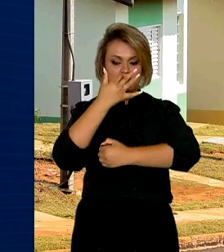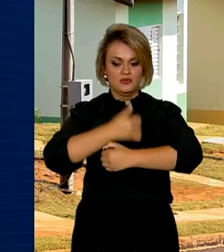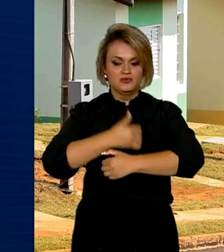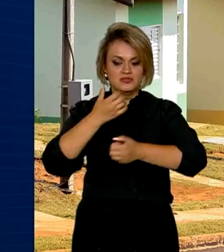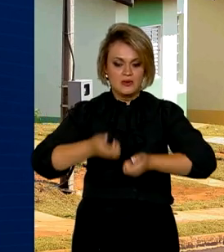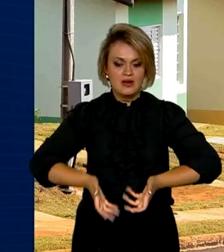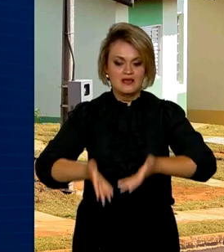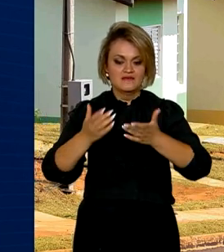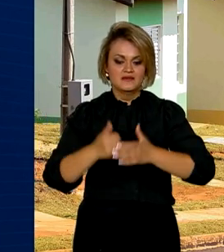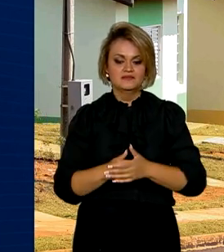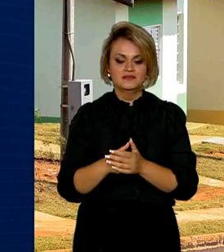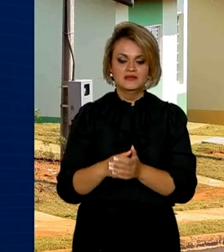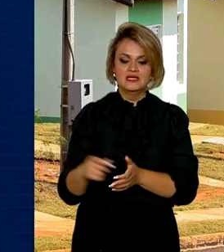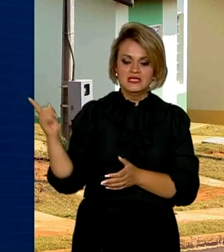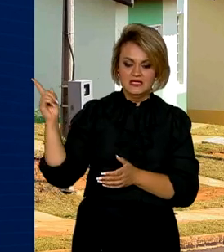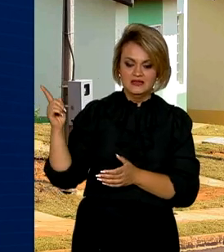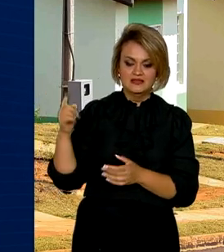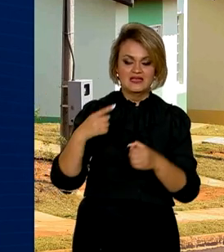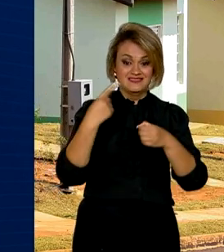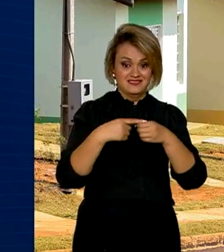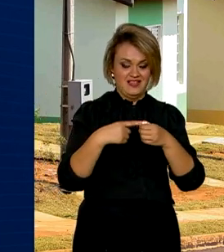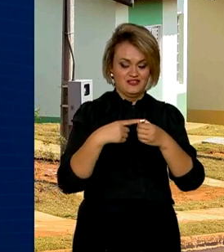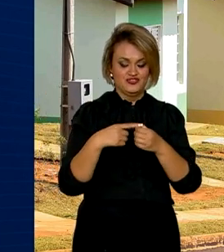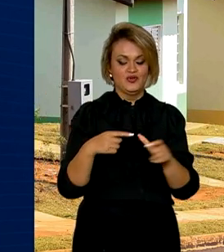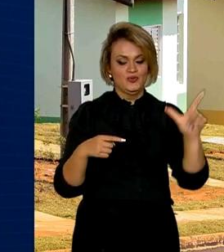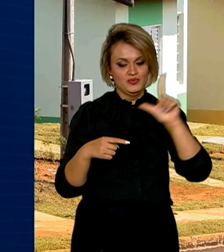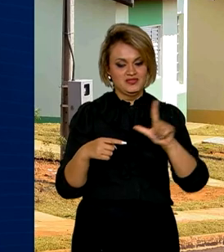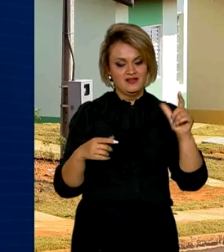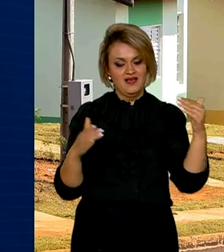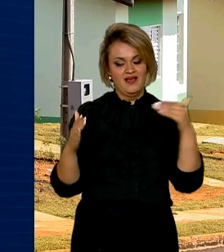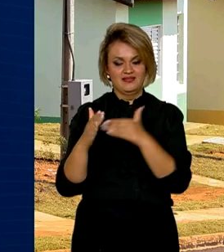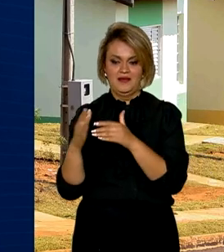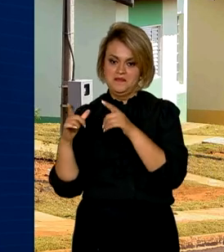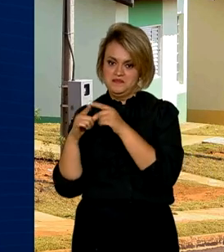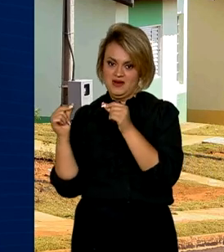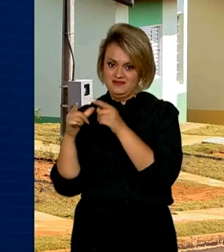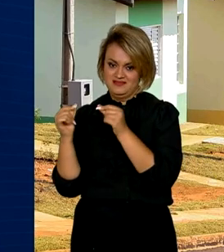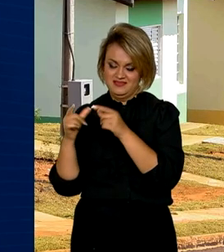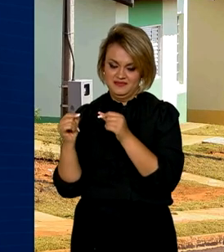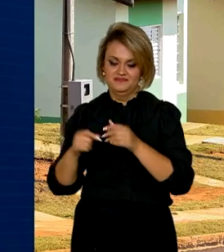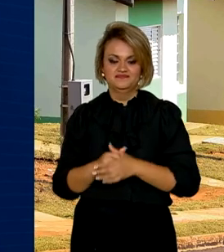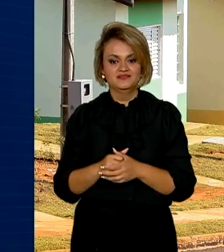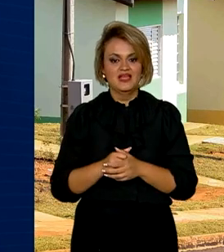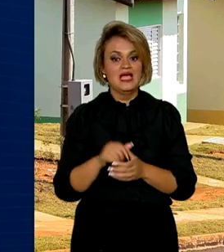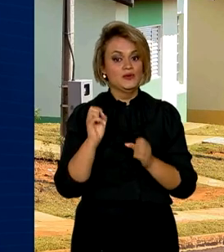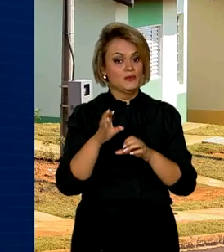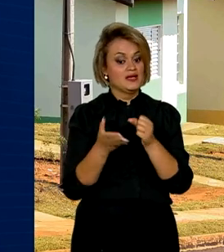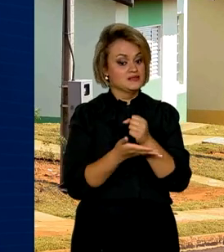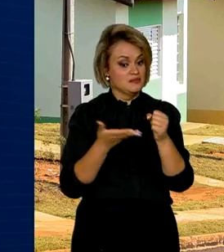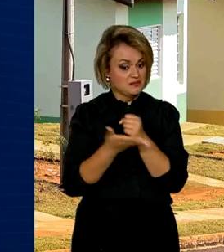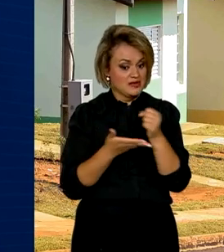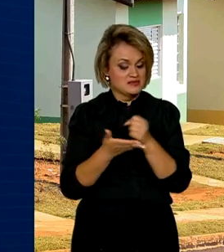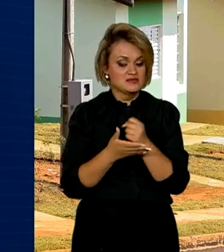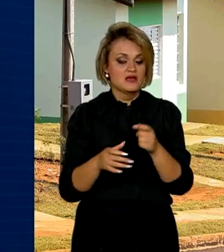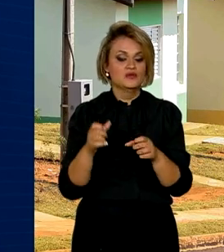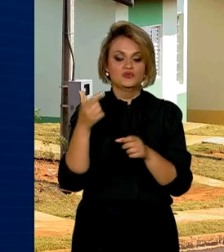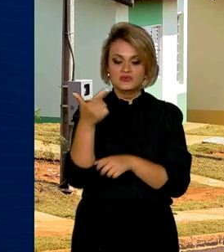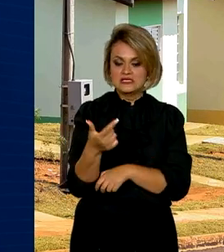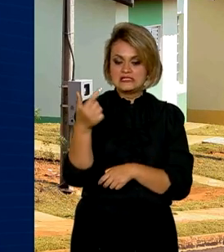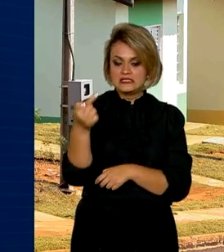da região e do BRT, que vai conectar a cidade de Luziânia a Brasília. Na educação básica, serão